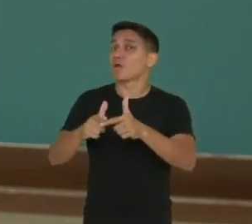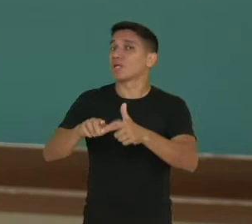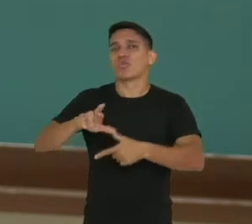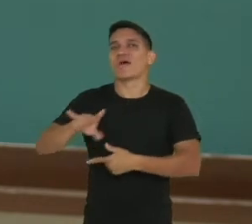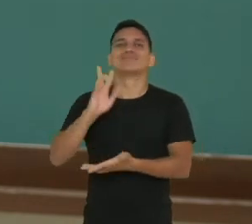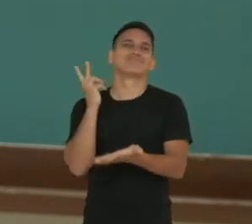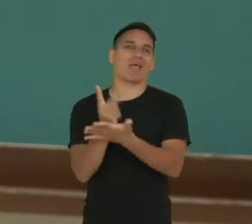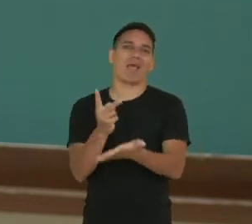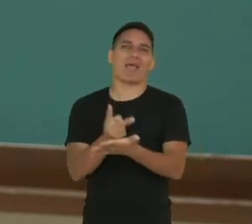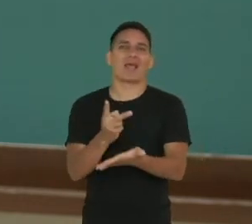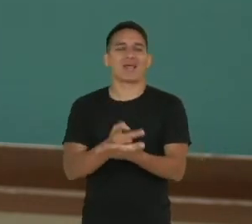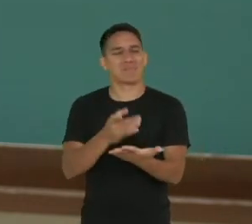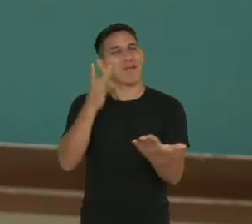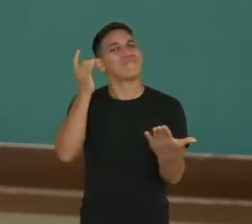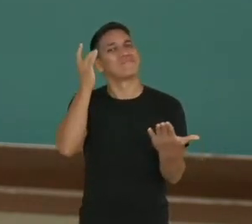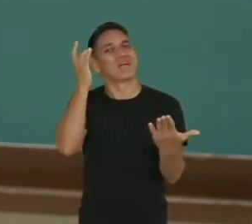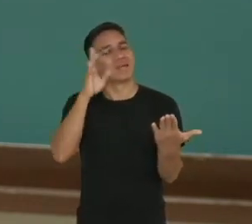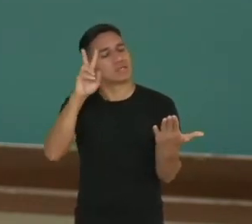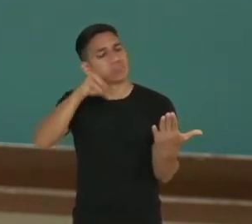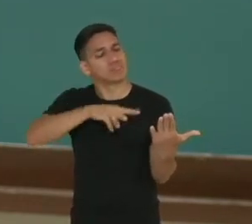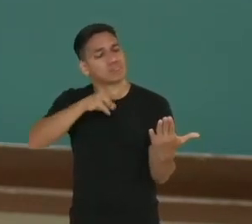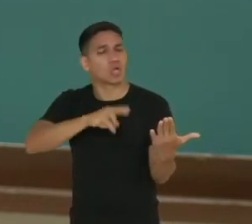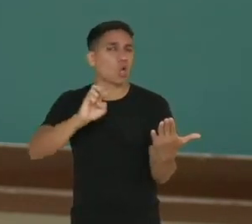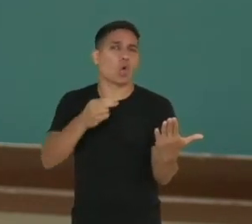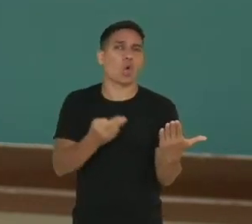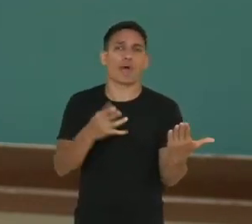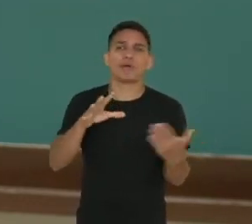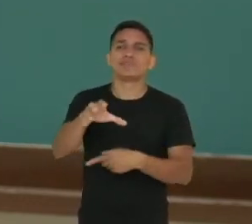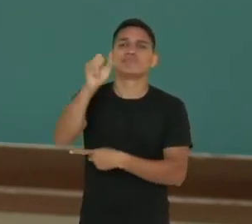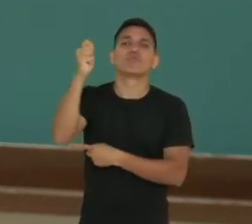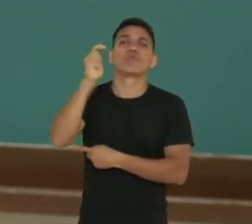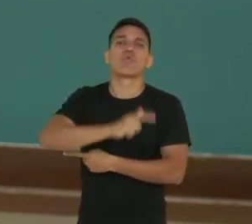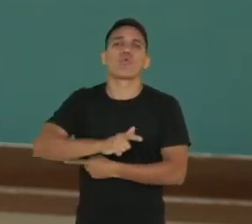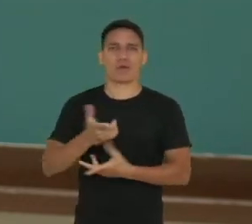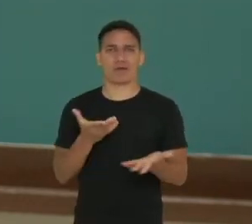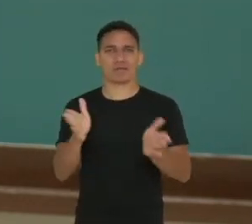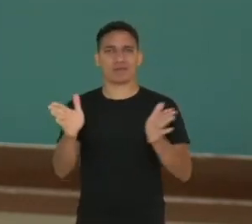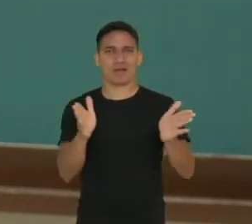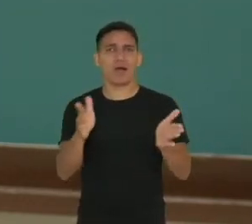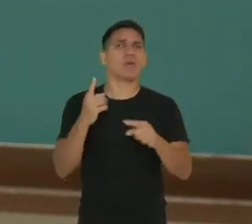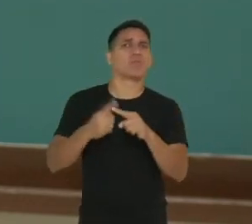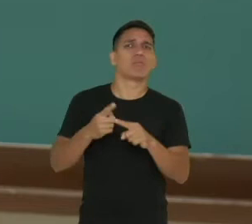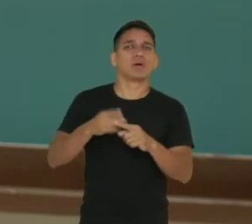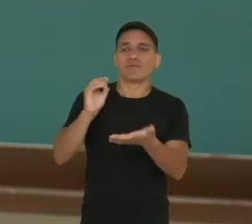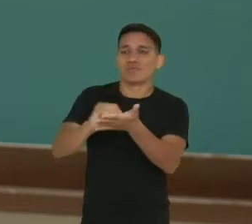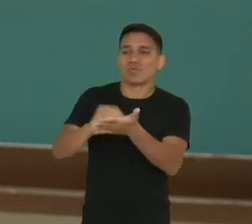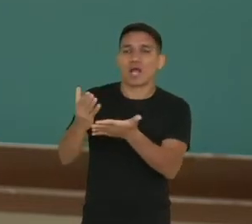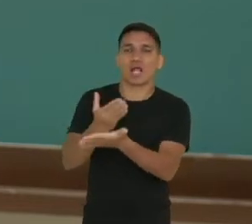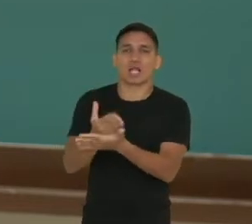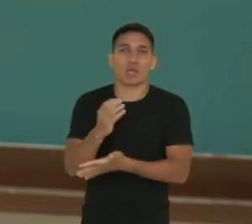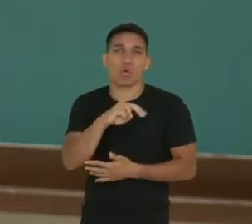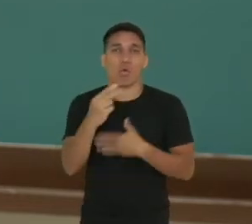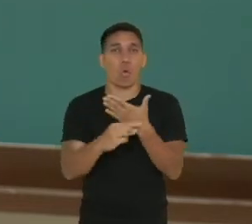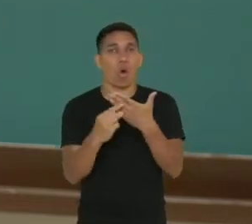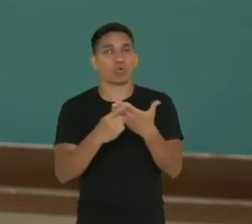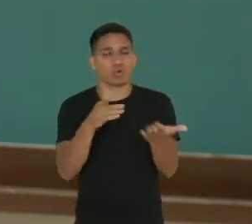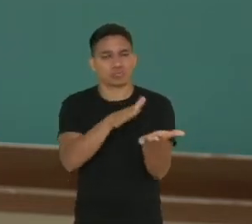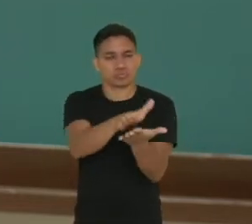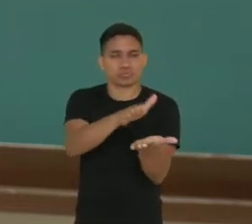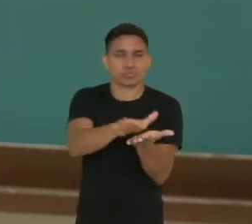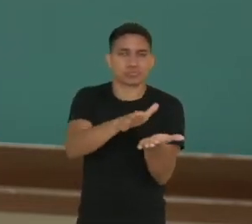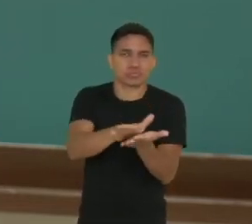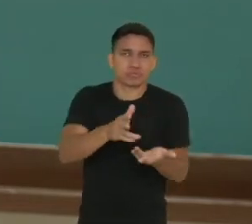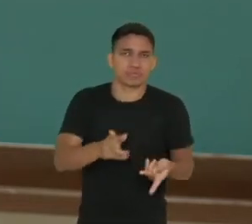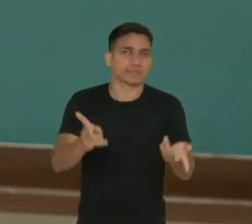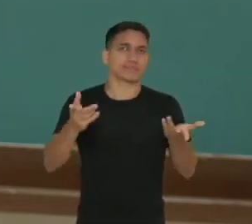acessíveis, por falta de livros ainda, de autores que tenham ali livros impressos, digamos